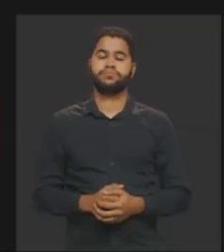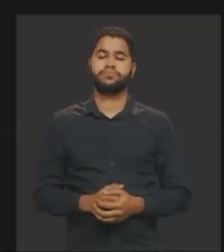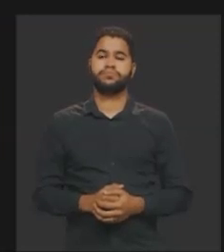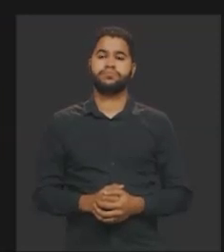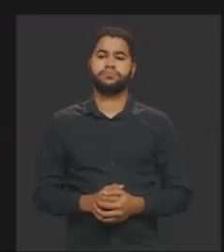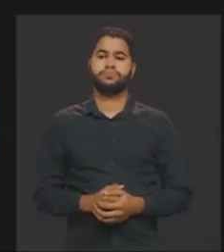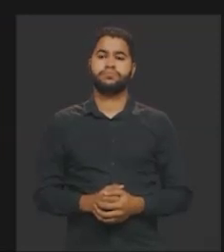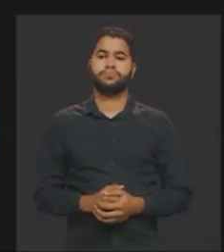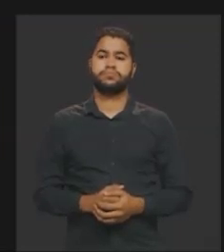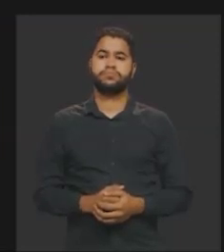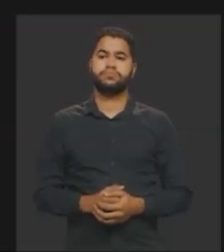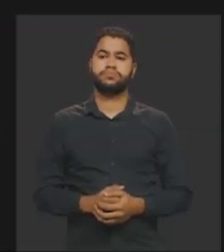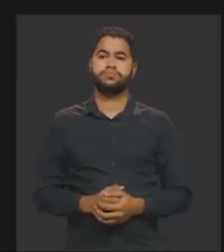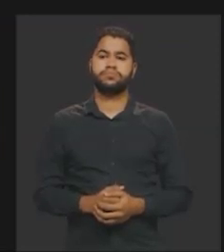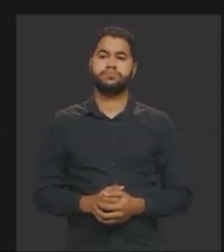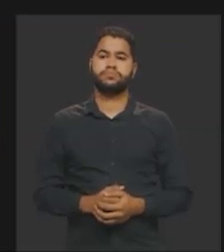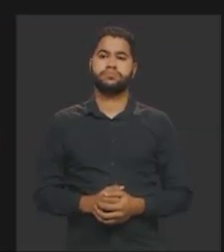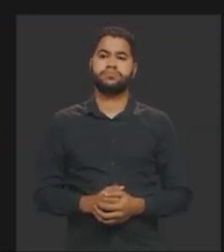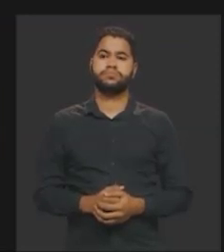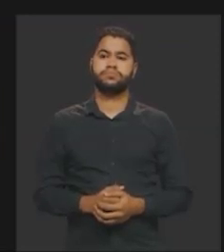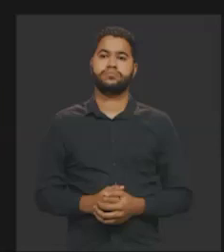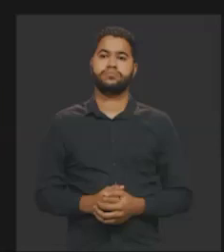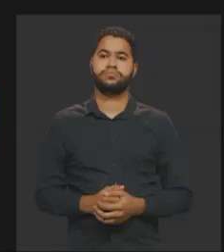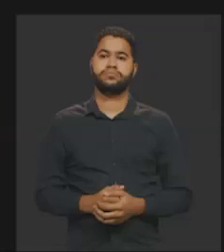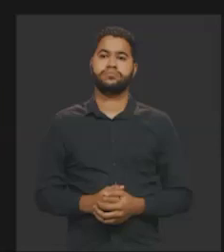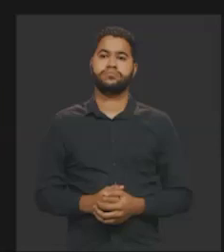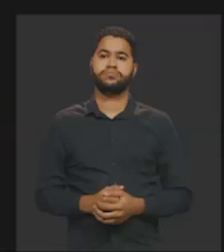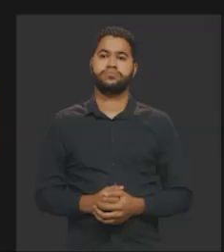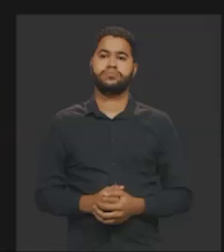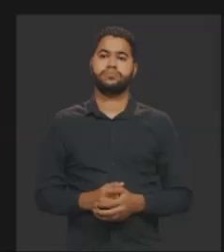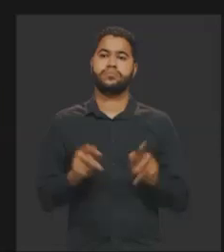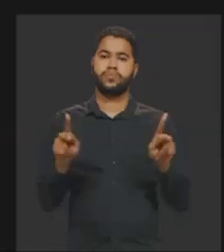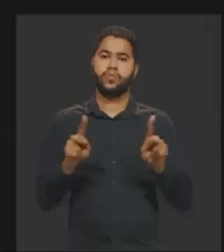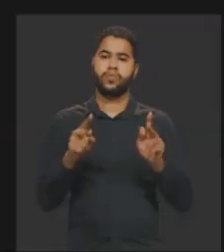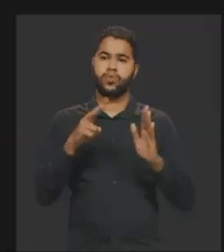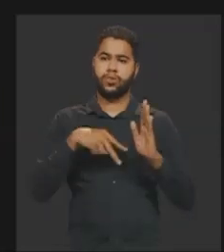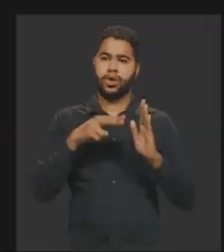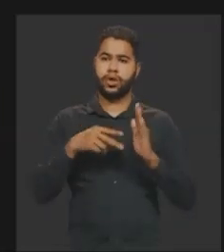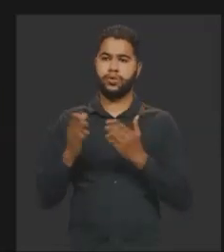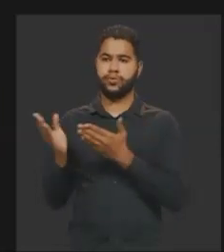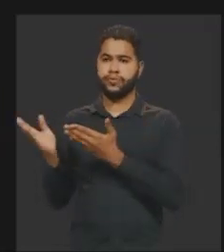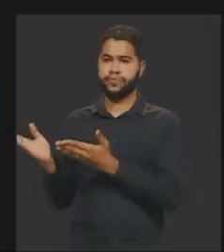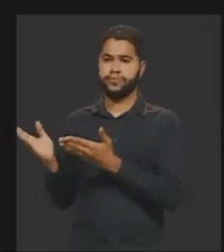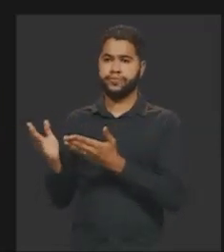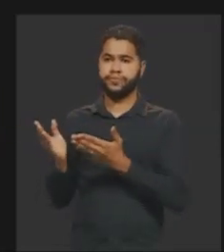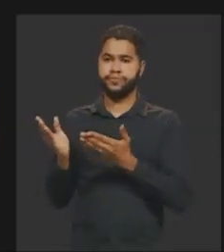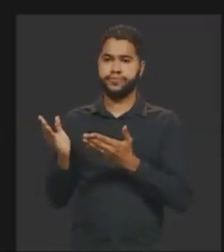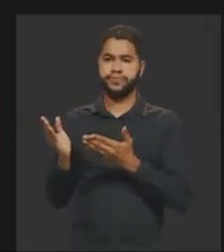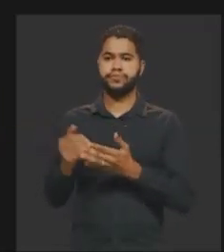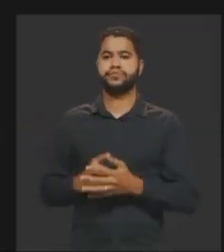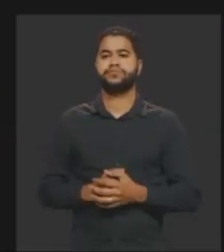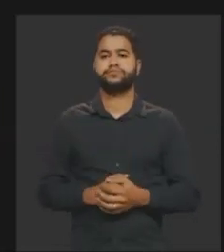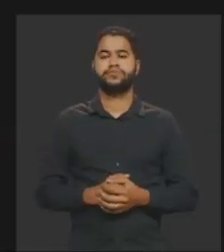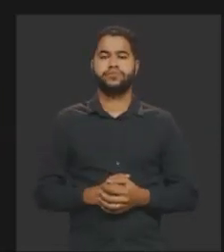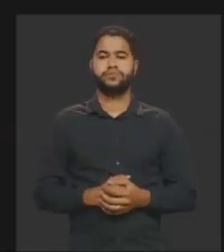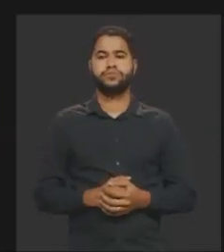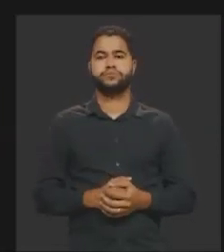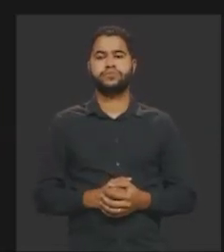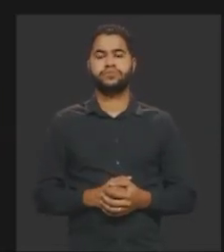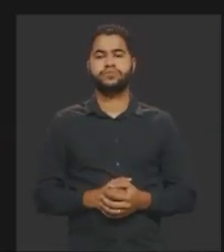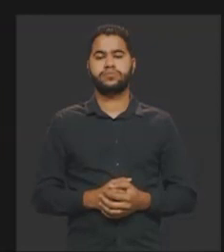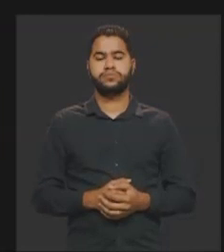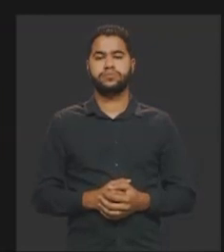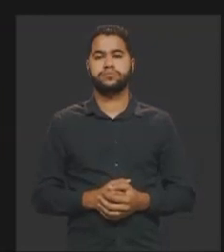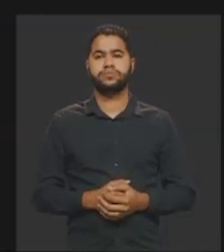as the sun rises, over the cranes, derricks, and masts of the anchored ship.